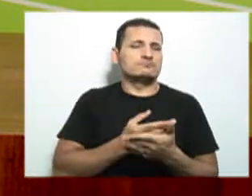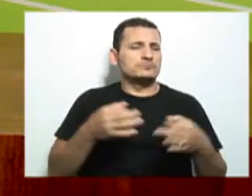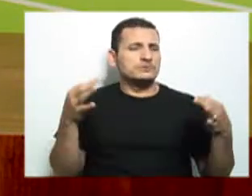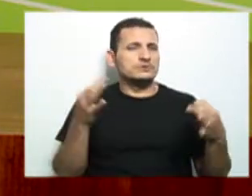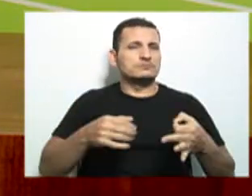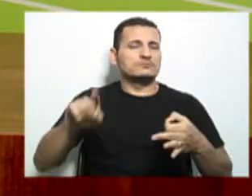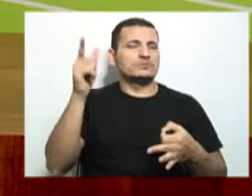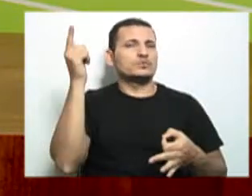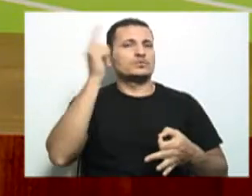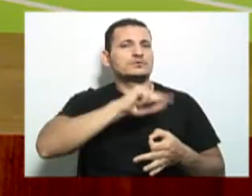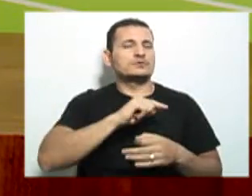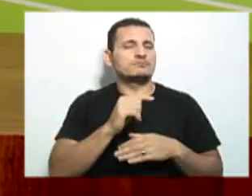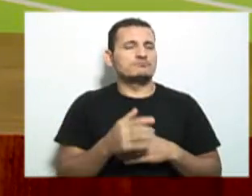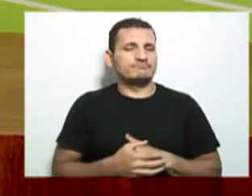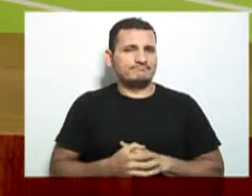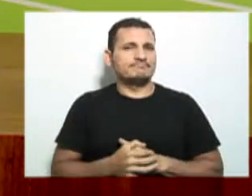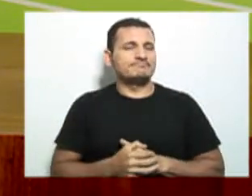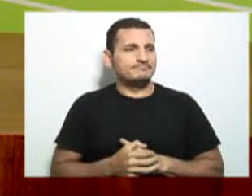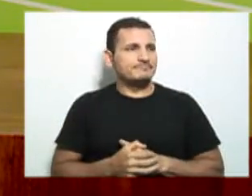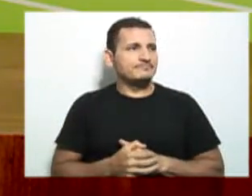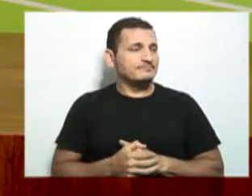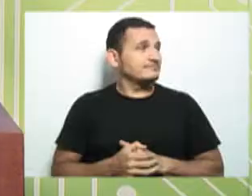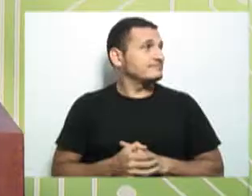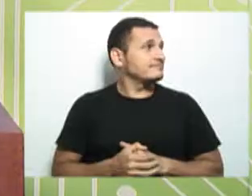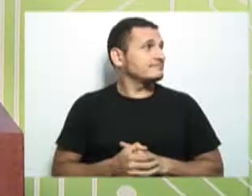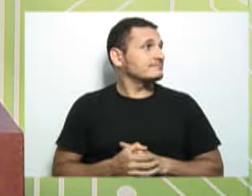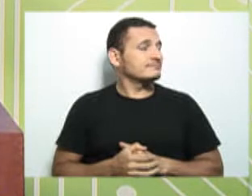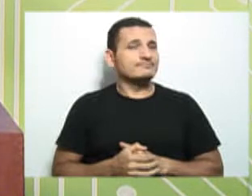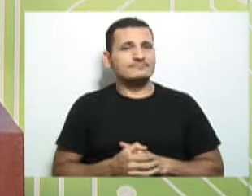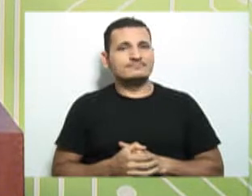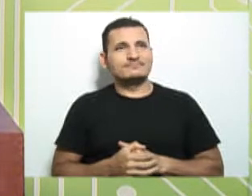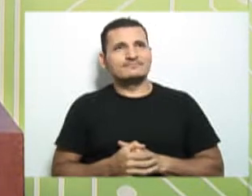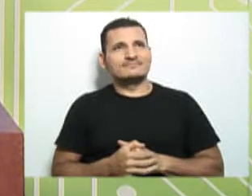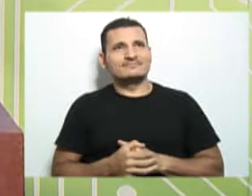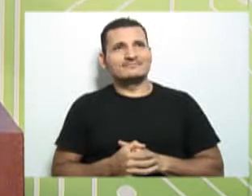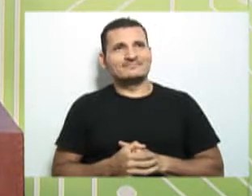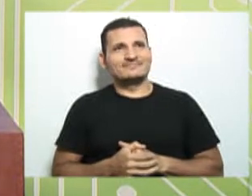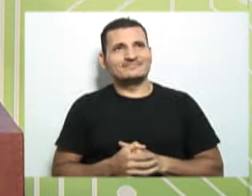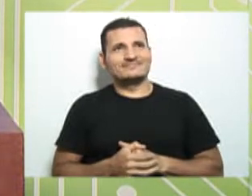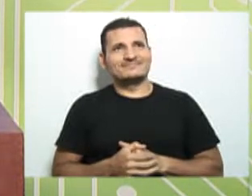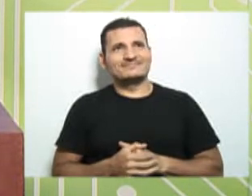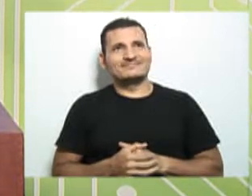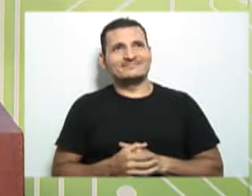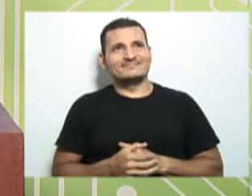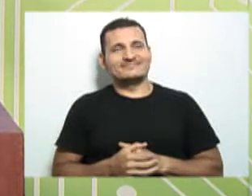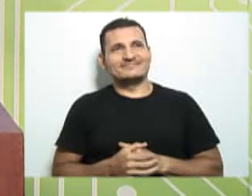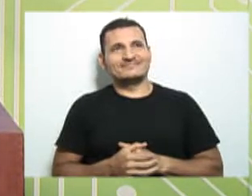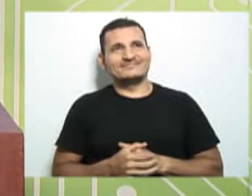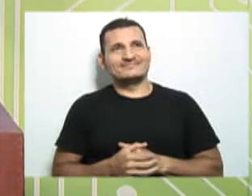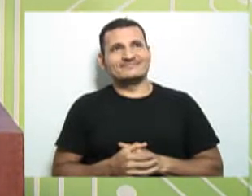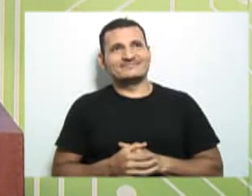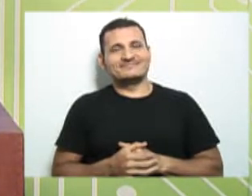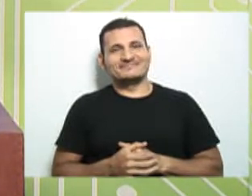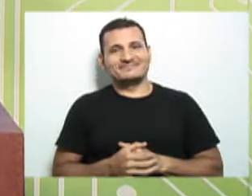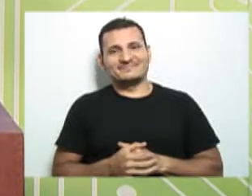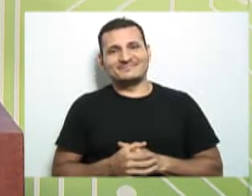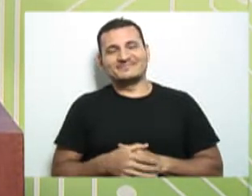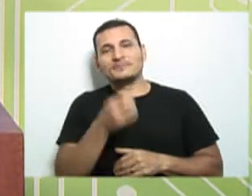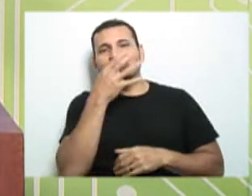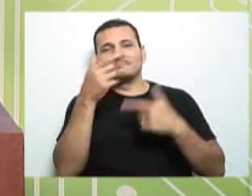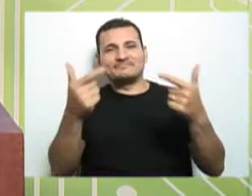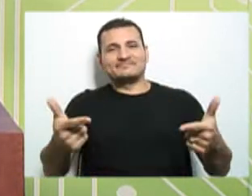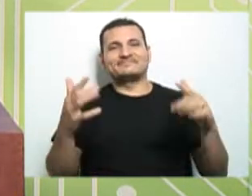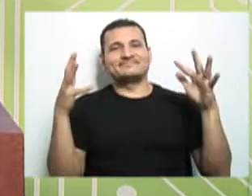chegará muito longe, né, professor Cléber? Legal, é verdade. E aí, Jacó, quer falar aí uma mensagem bem legal, só em Libras, para a gente escutar? Faz aí uma mensagem legal.